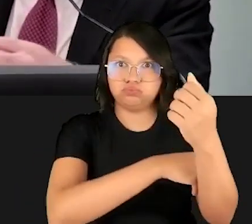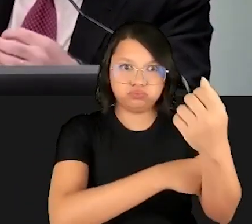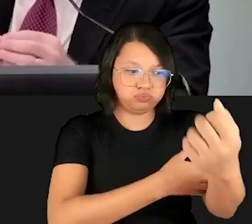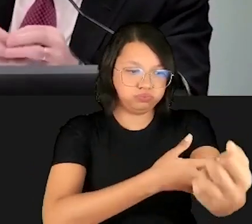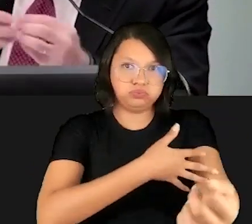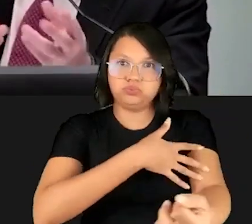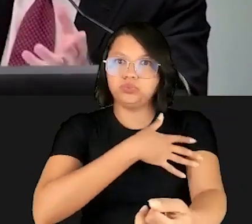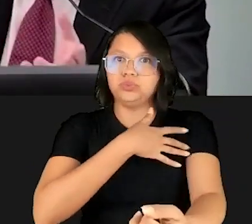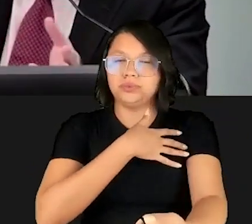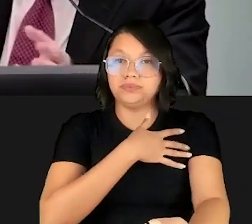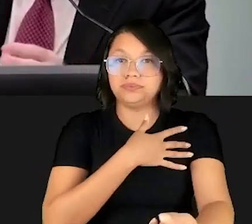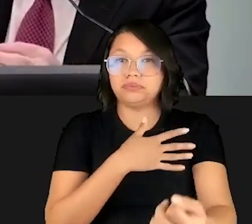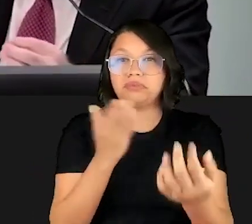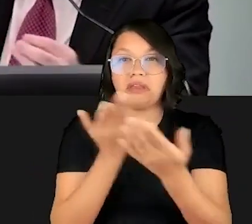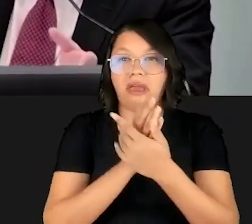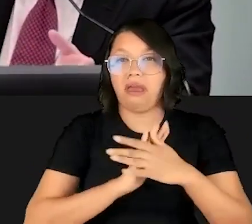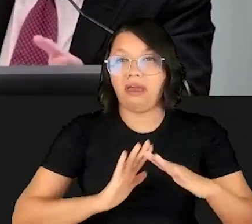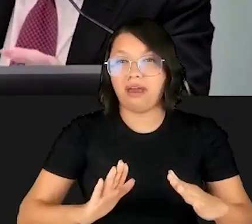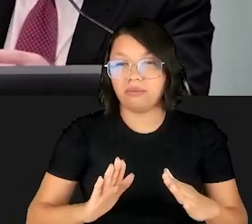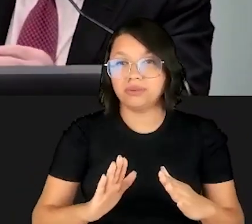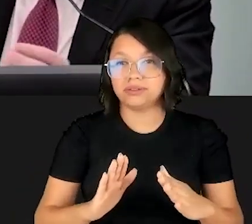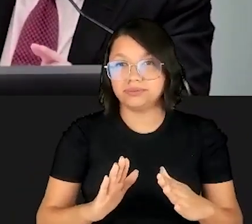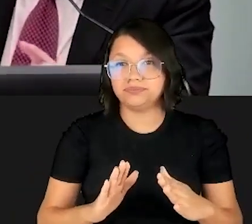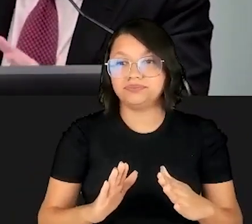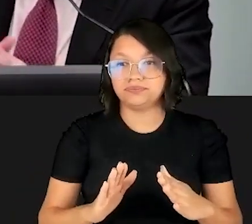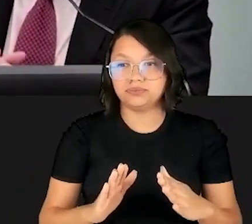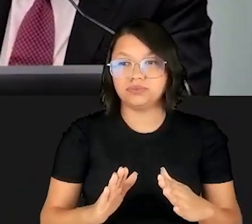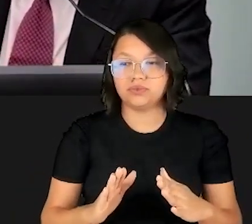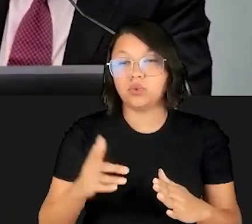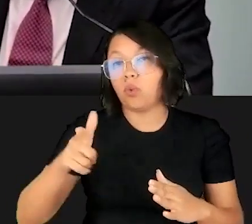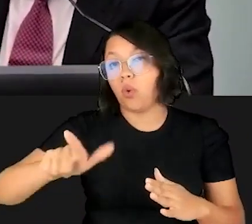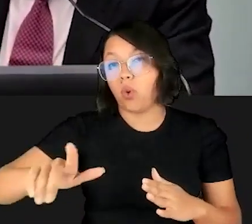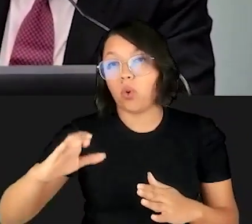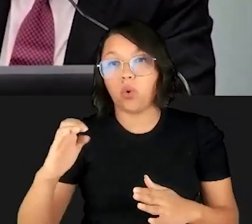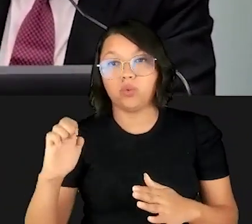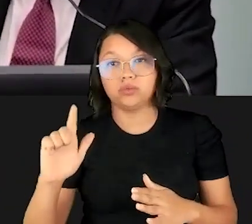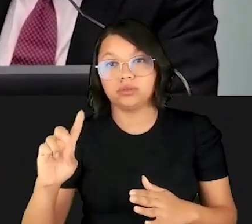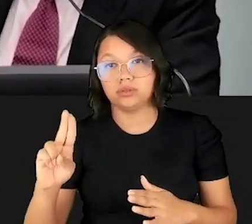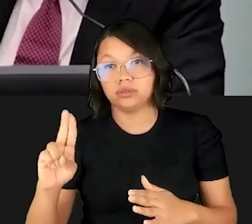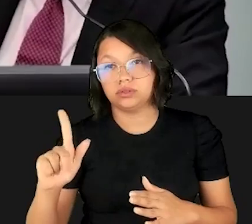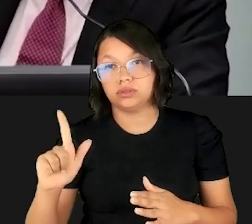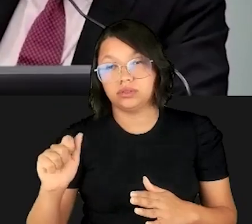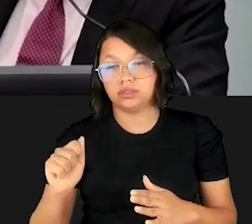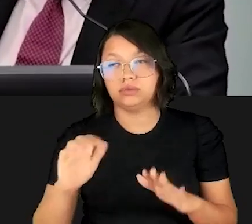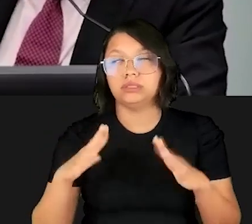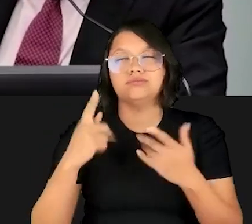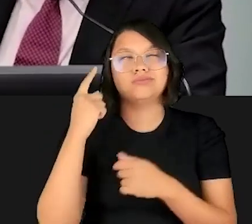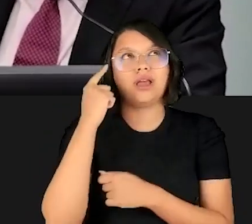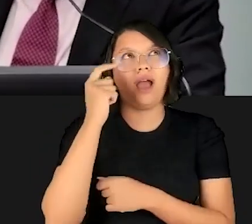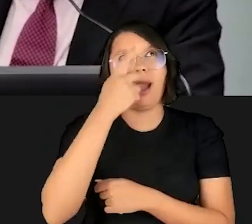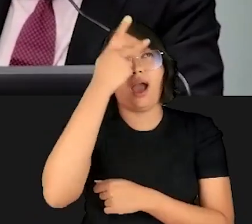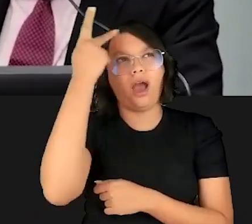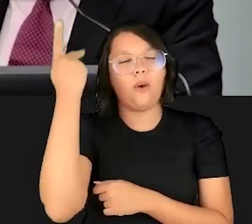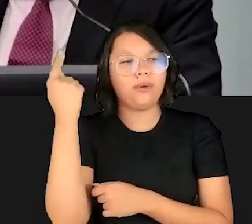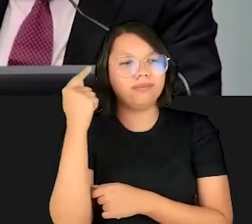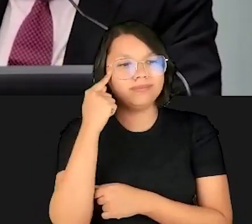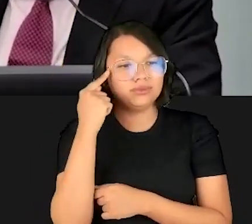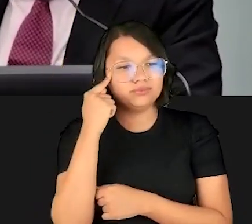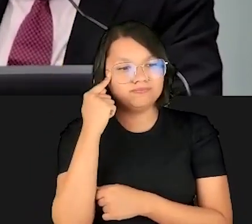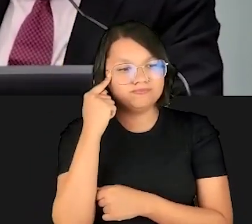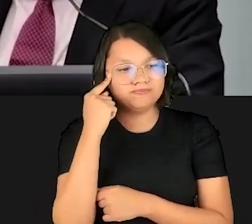turbilhonamento, etc., que destroem as células que estão circulando, muitas vezes. E alguém teve, então, novamente, um momento de